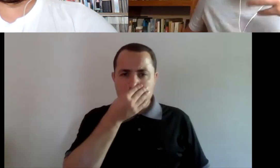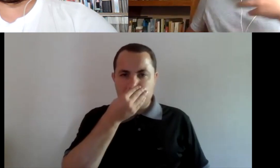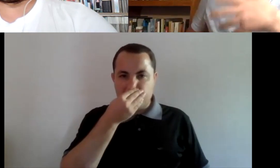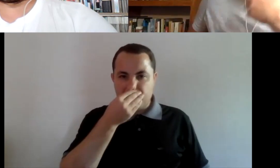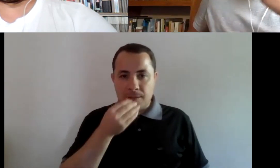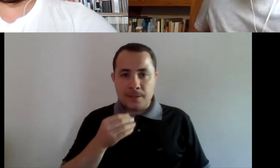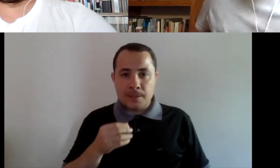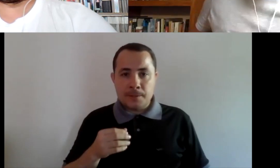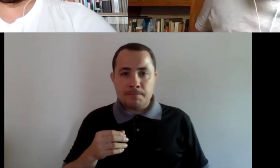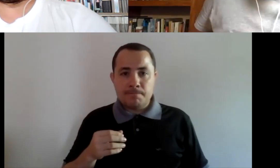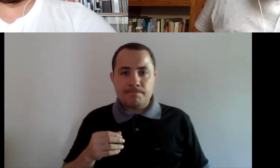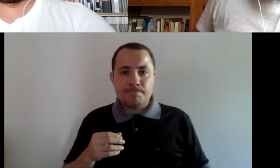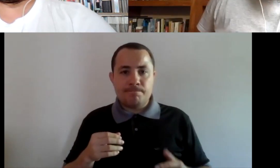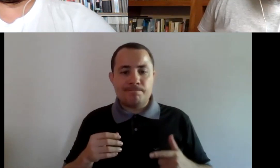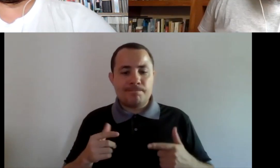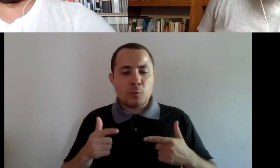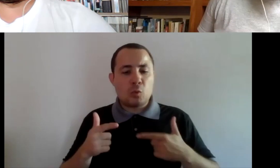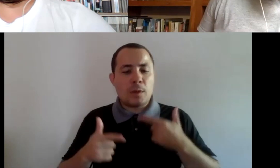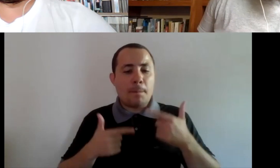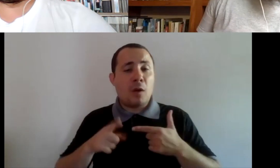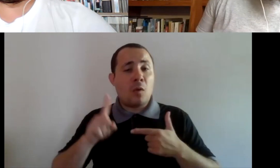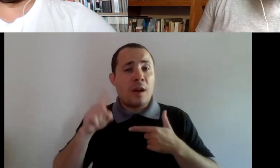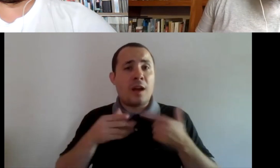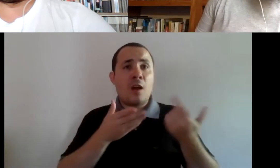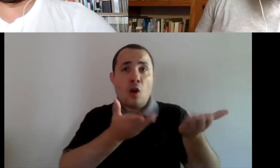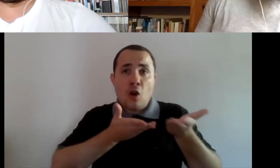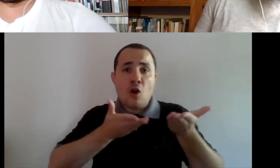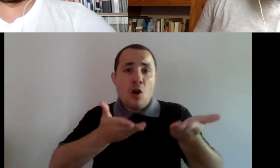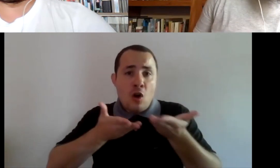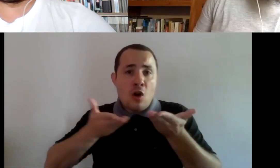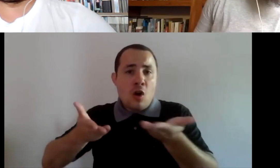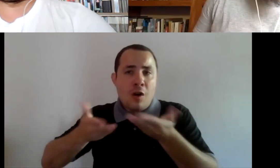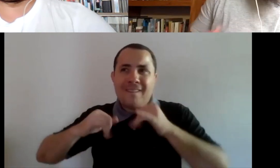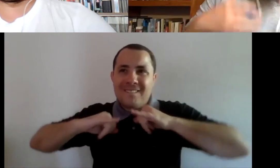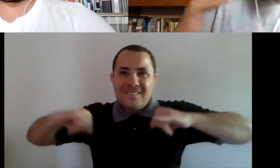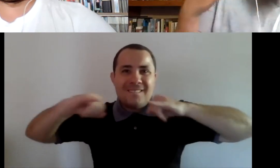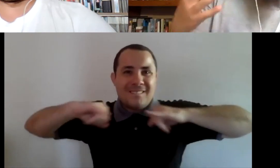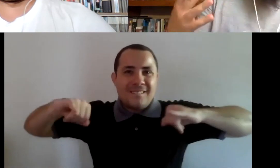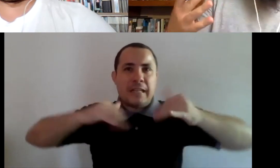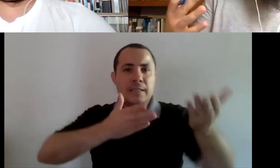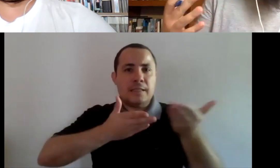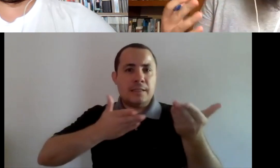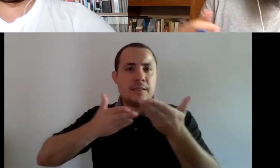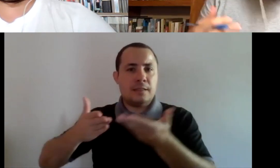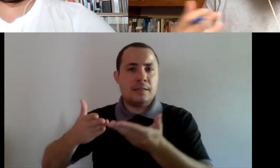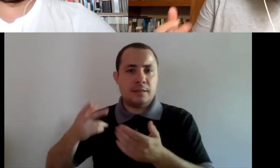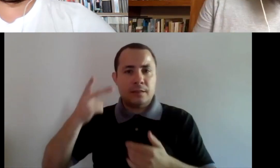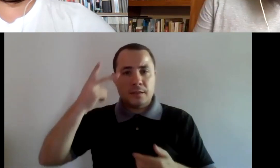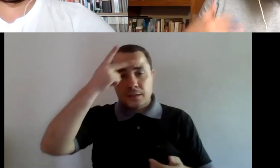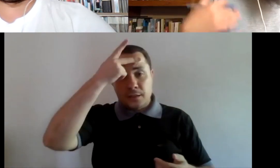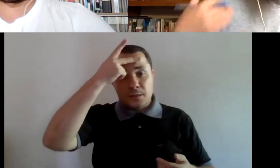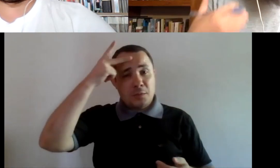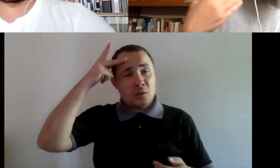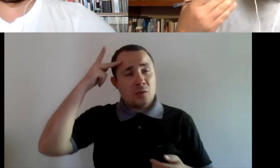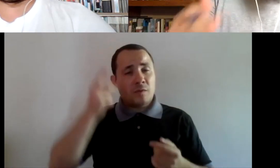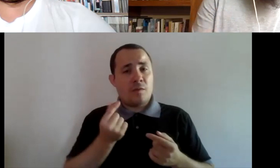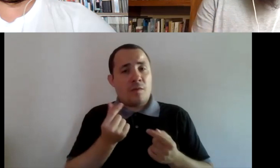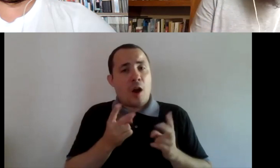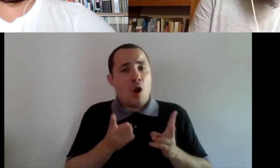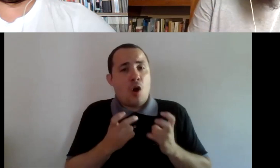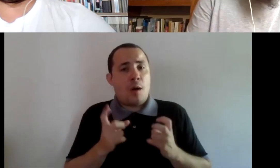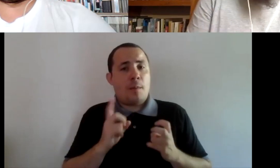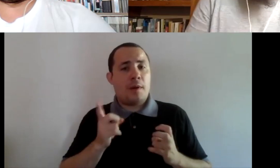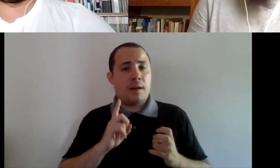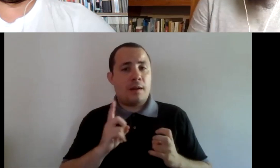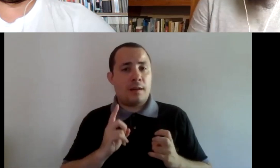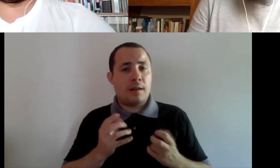O trabalho é muito mais de convidar essas pessoas, e não é algo que as pessoas vão querer cobrar para estar lá vendendo o livro. Pelo contrário, as pessoas querem estar lá